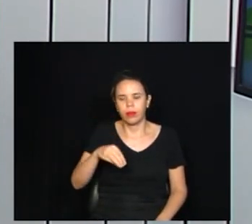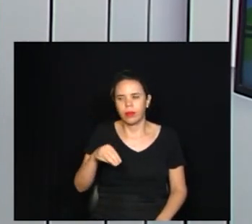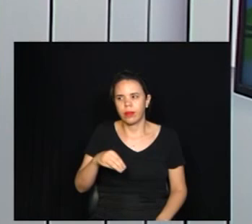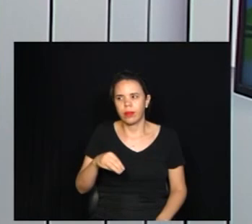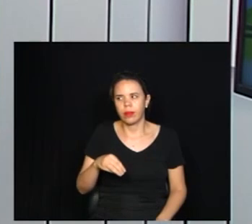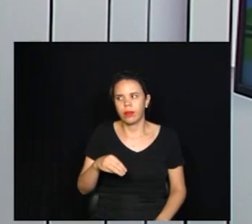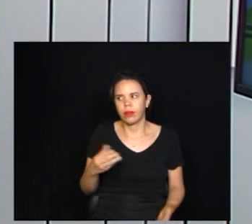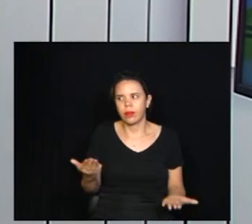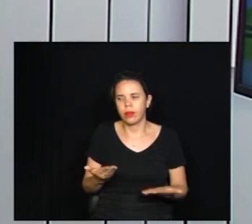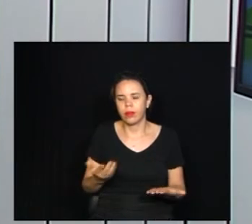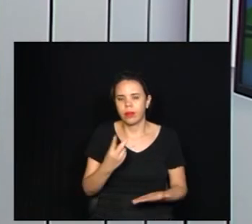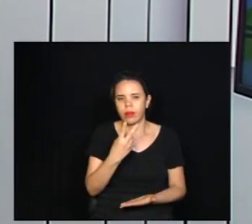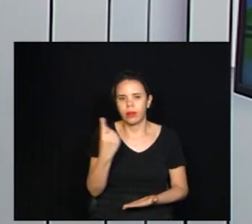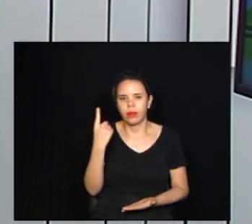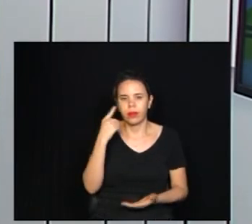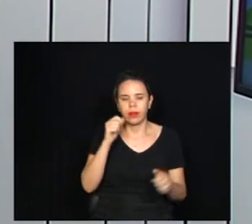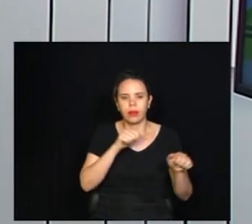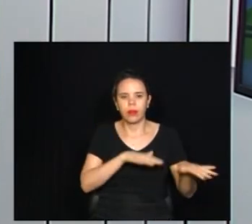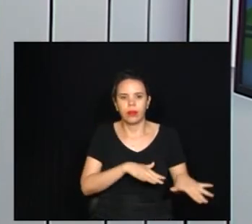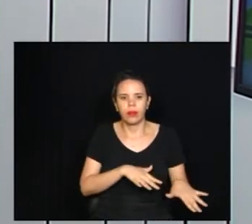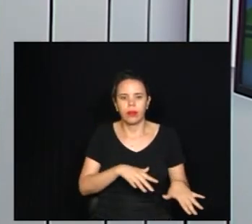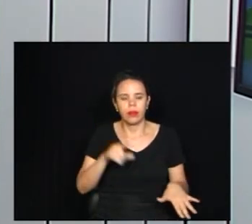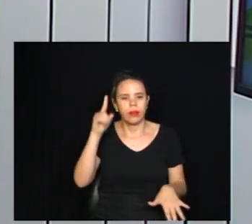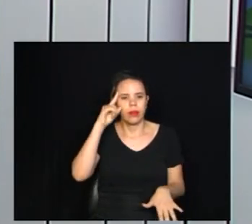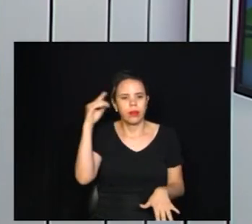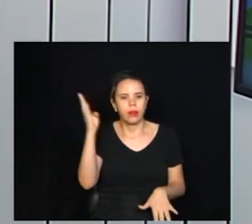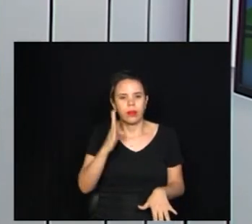1h55. Hoje, 21 de setembro, então, é o